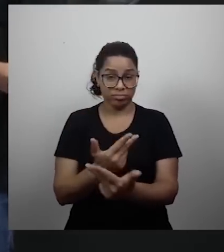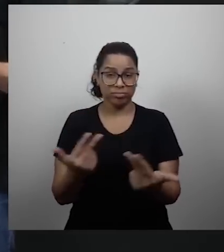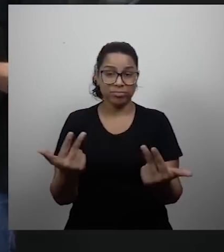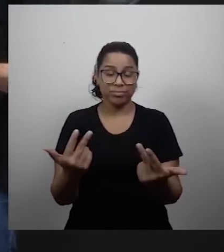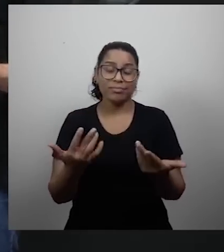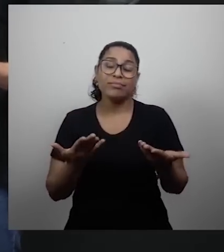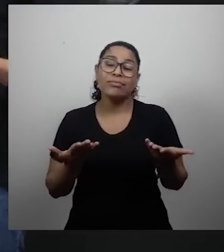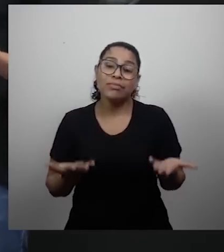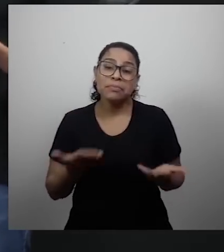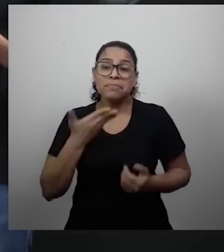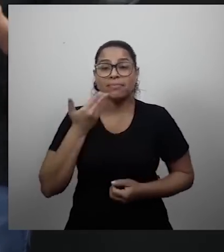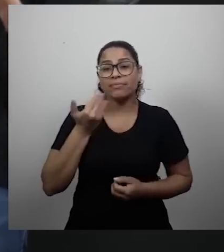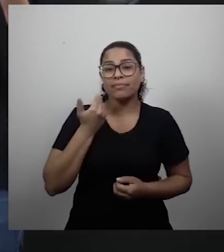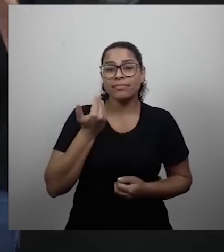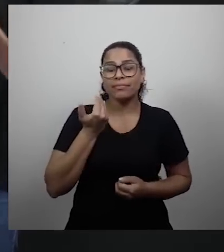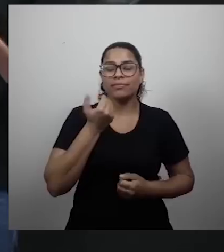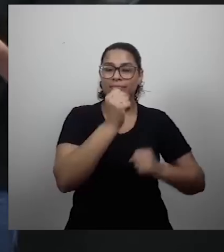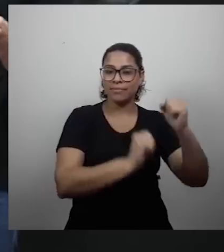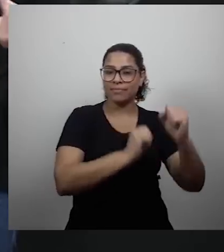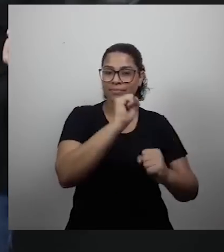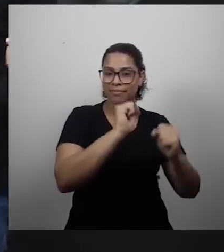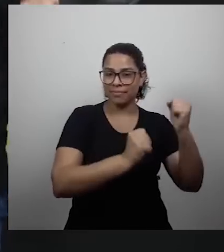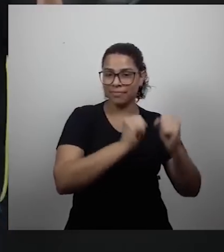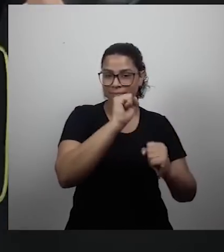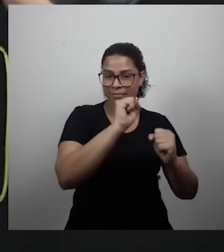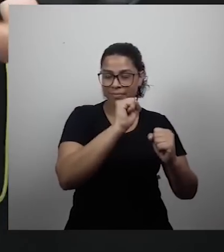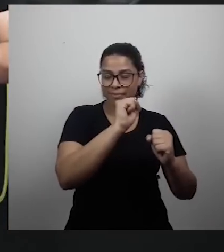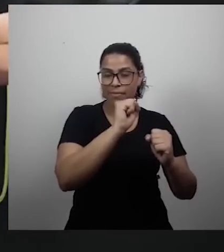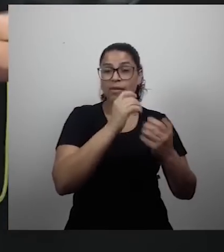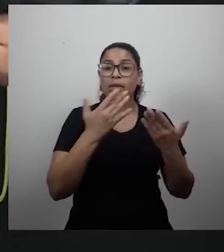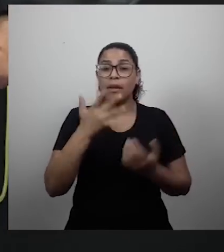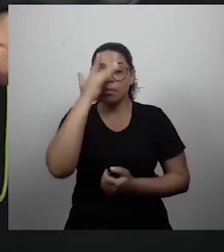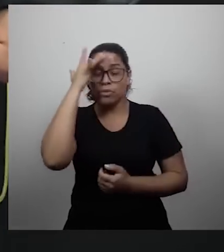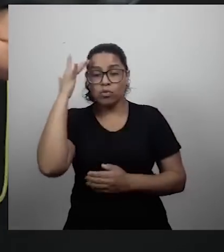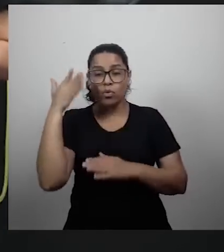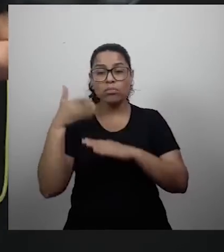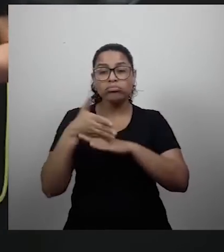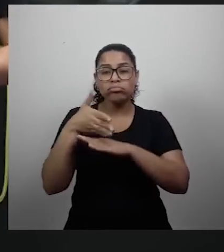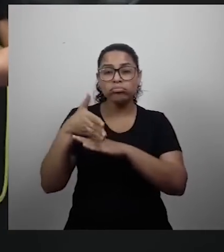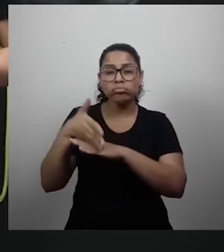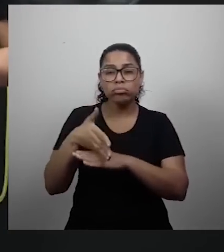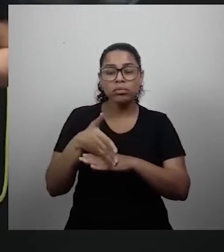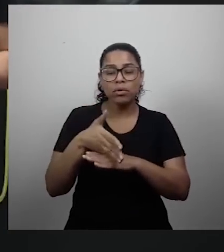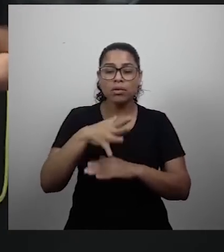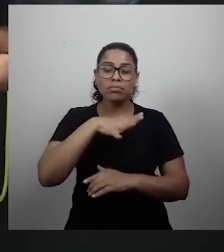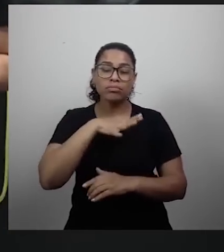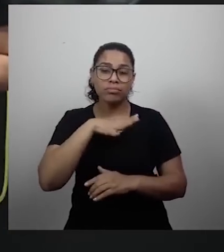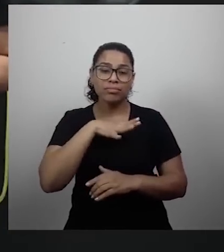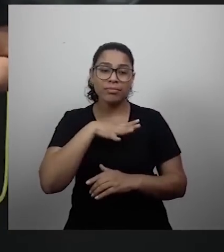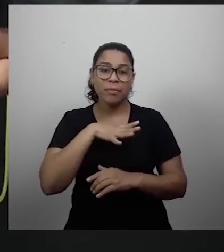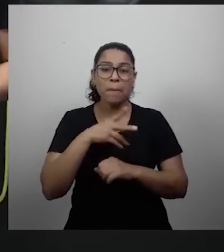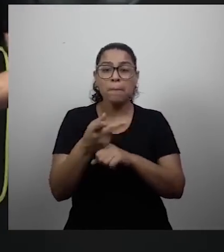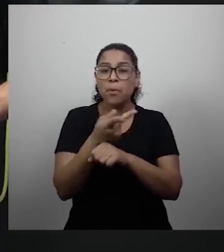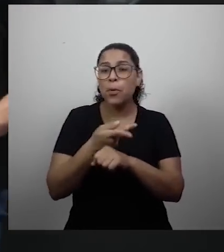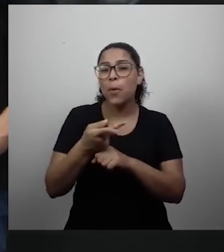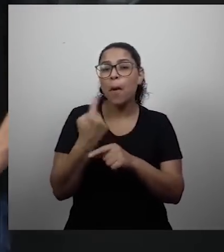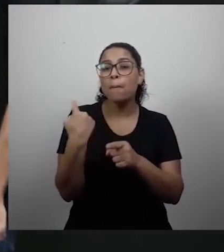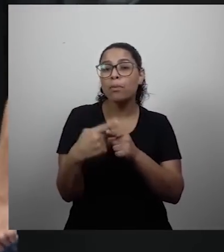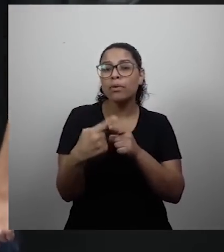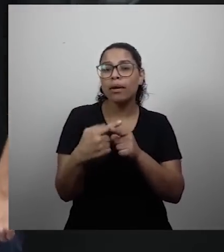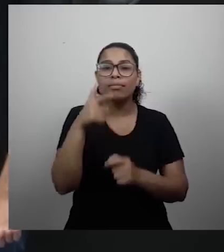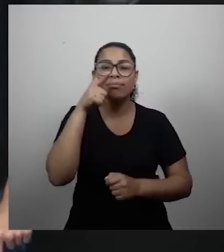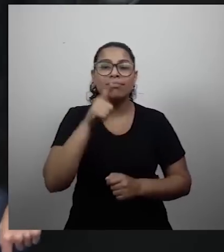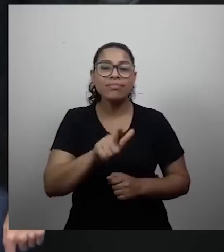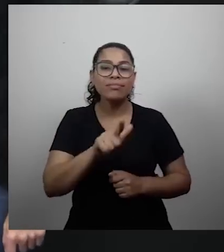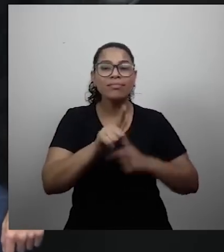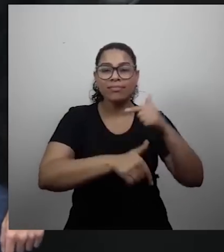isso fazia com que muitas pessoas procurassem as cidades por conta de oportunidade de emprego. No caso